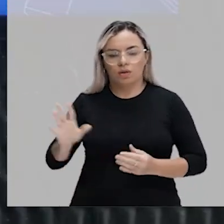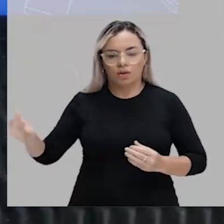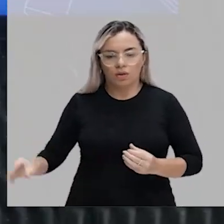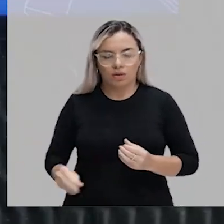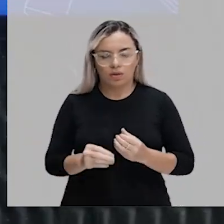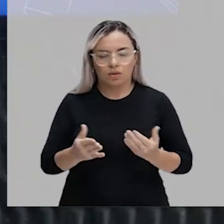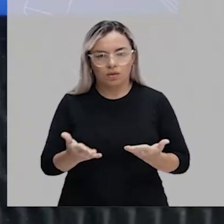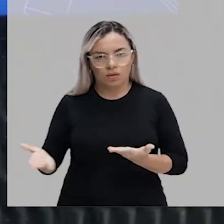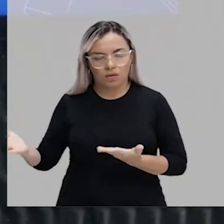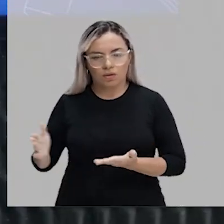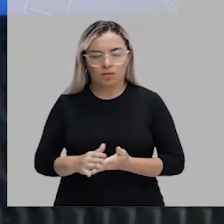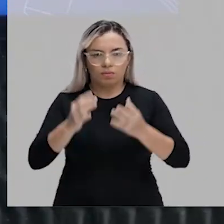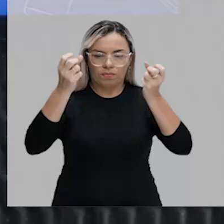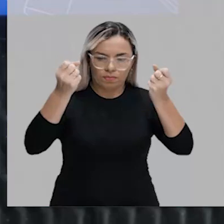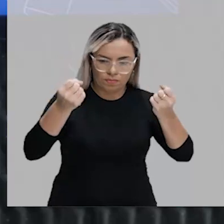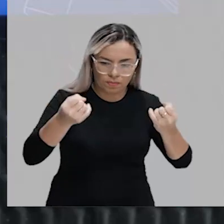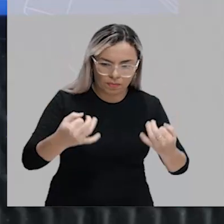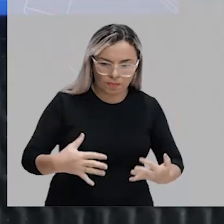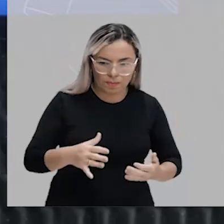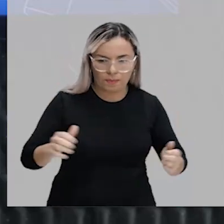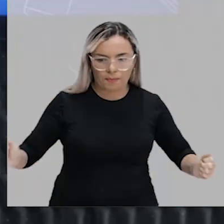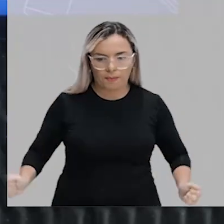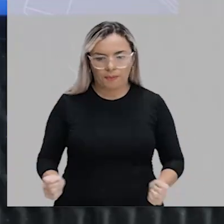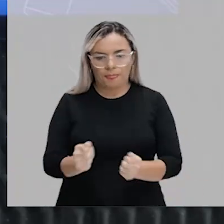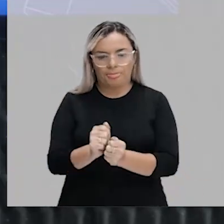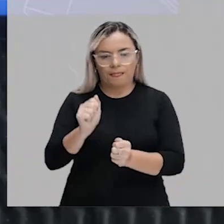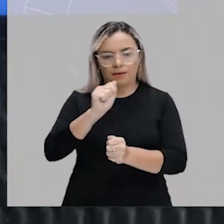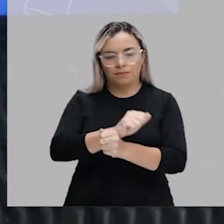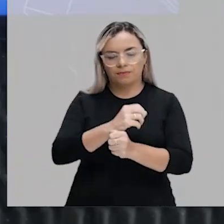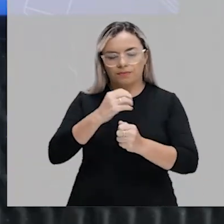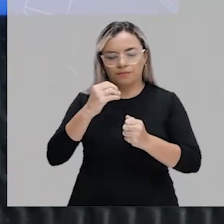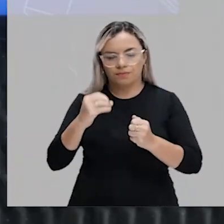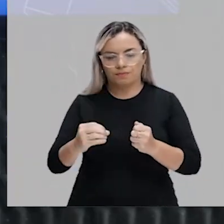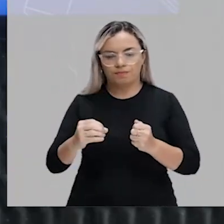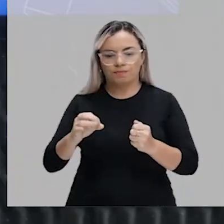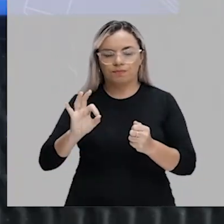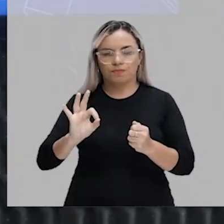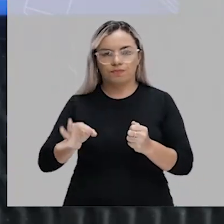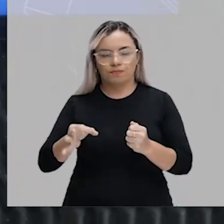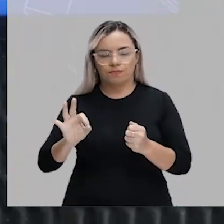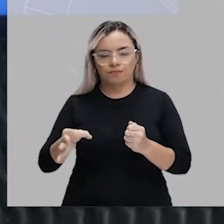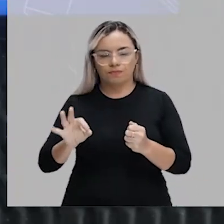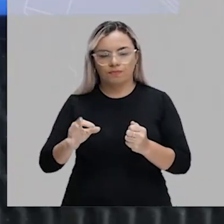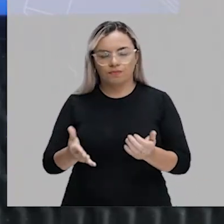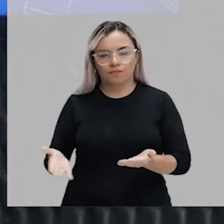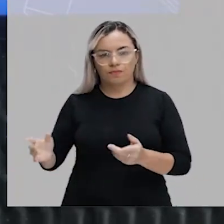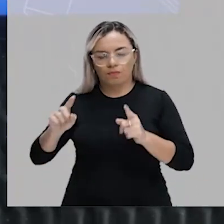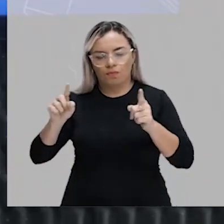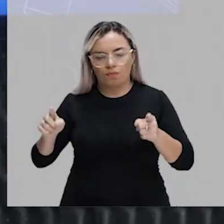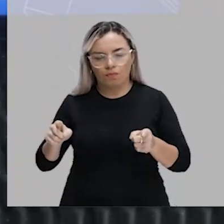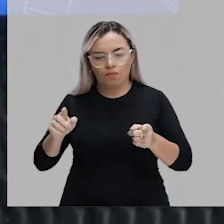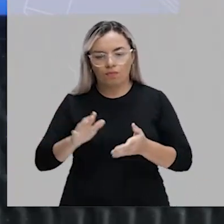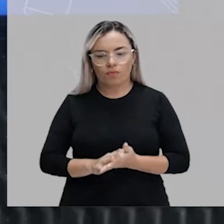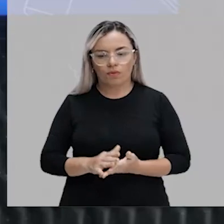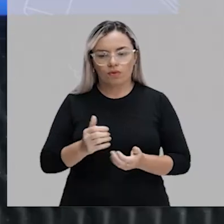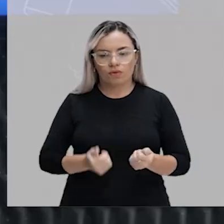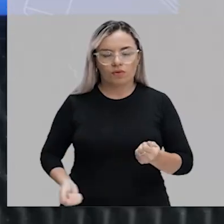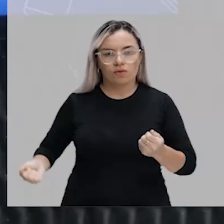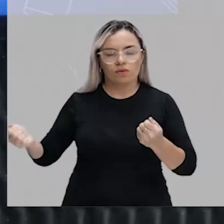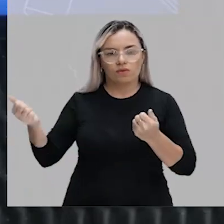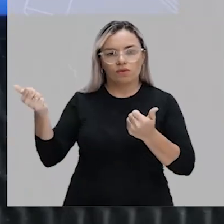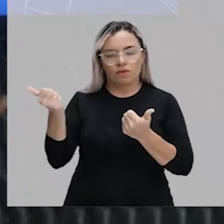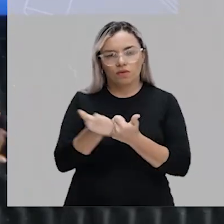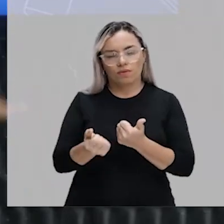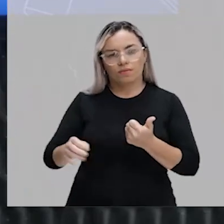que esses sempre vão acompanhados de um artigo definido. Então, eles podem aparecer tanto substituindo